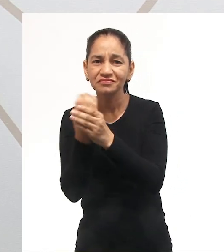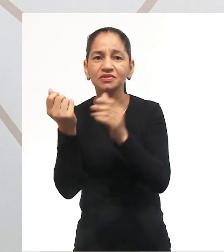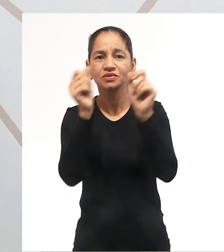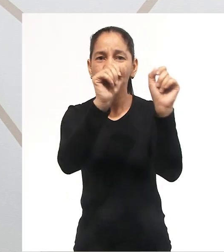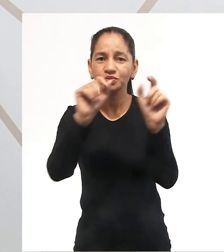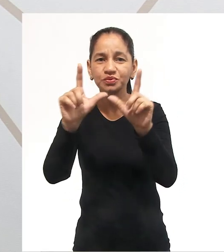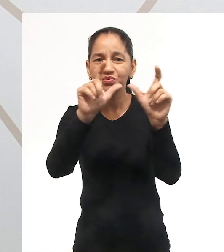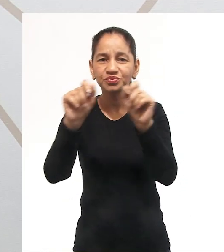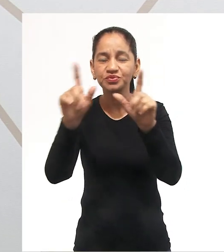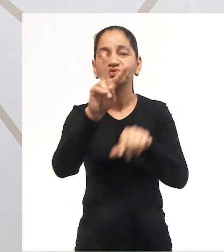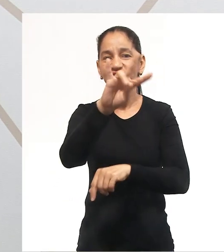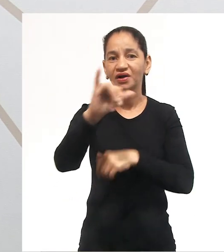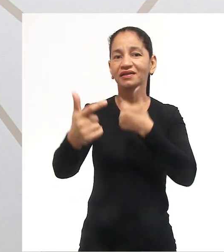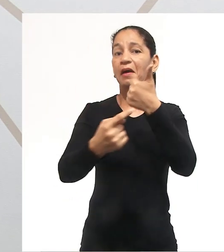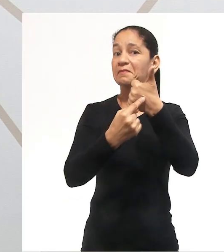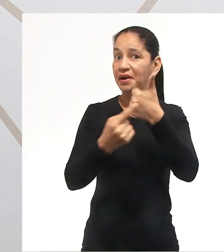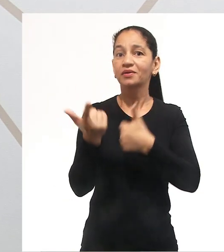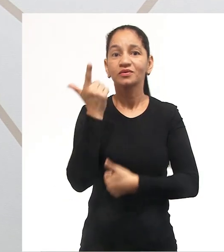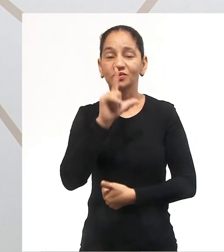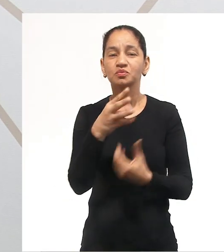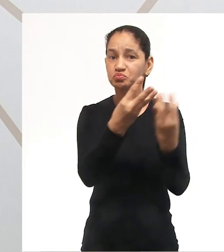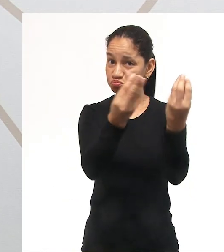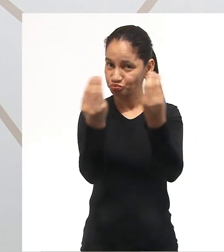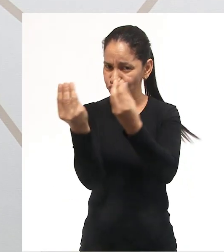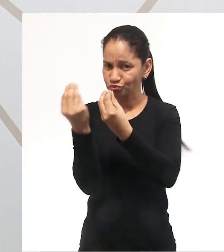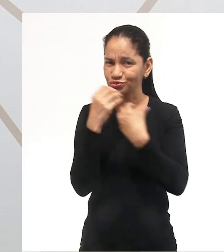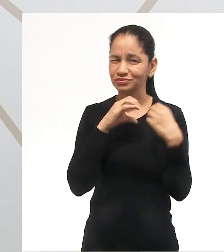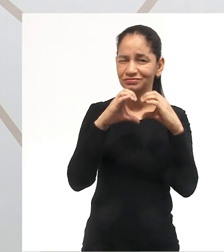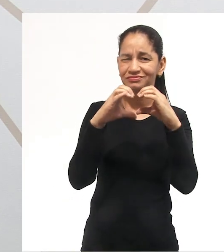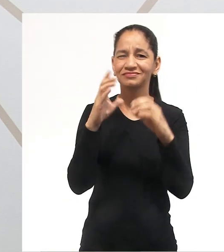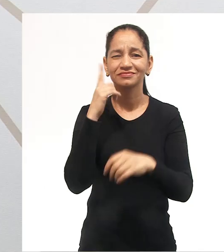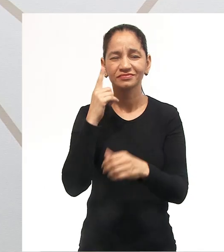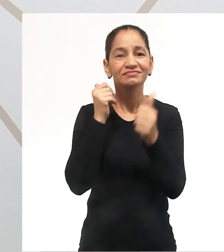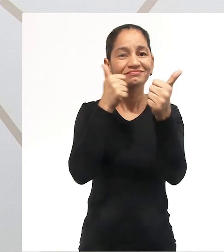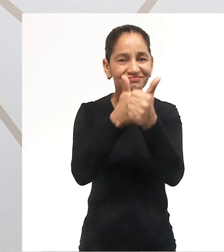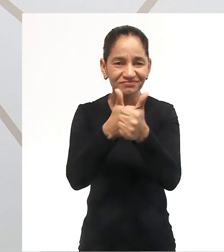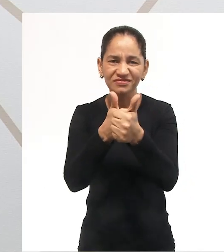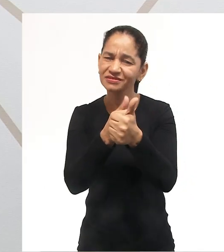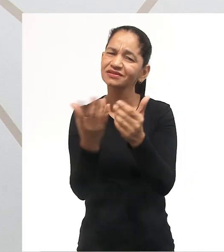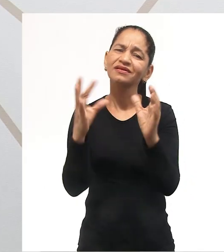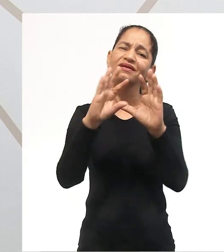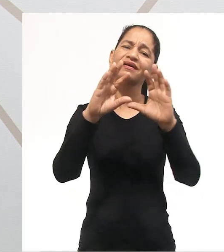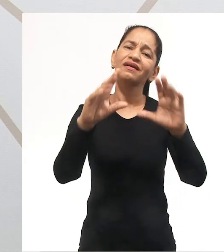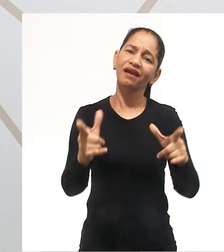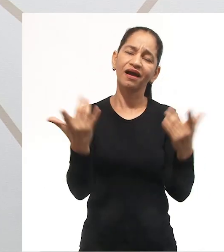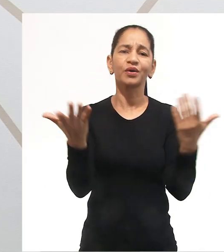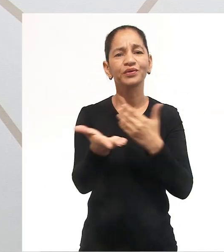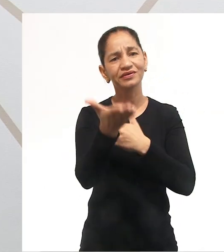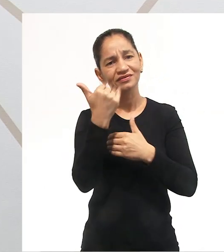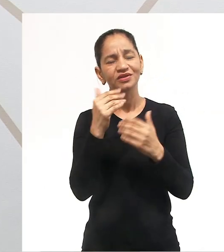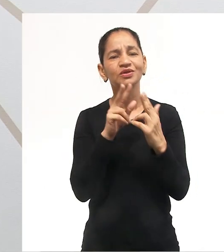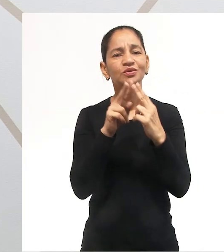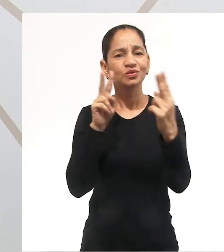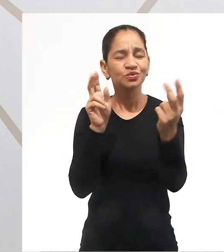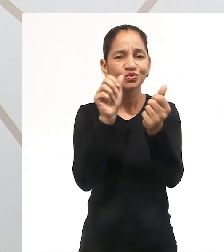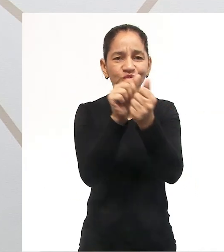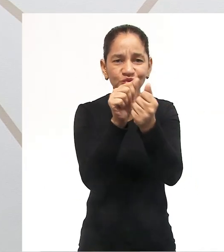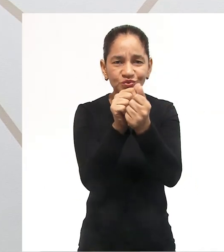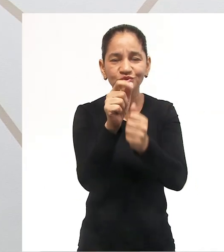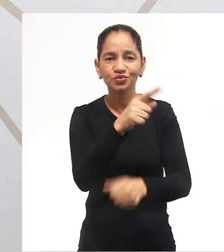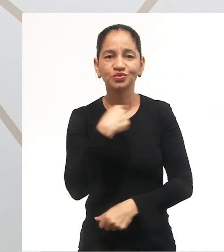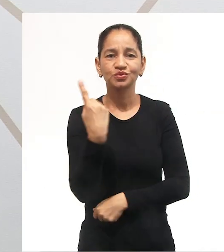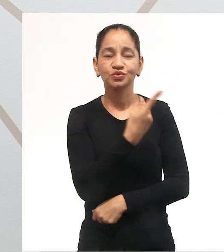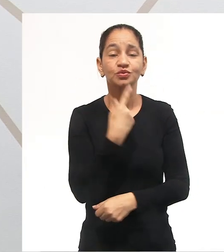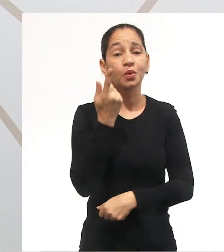de vocês, que logo, logo vai estar aí para vocês curtirem, darem vários coraçõezinhos, acompanharem e fazerem parte aqui do Instituto Federal. Acompanhe